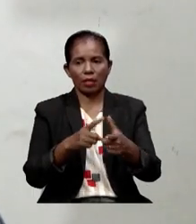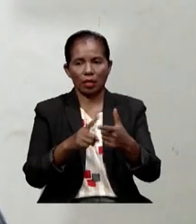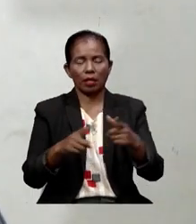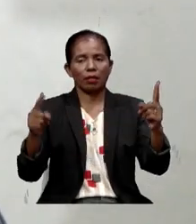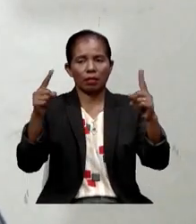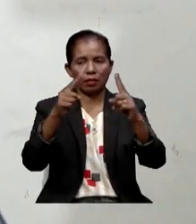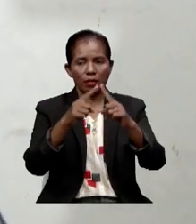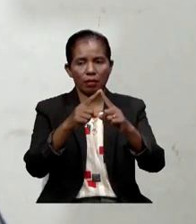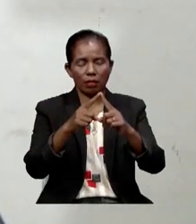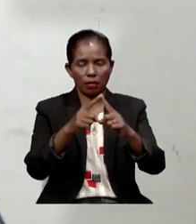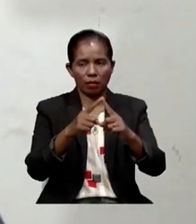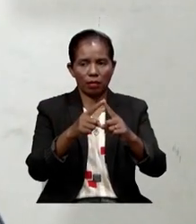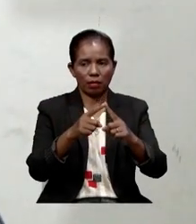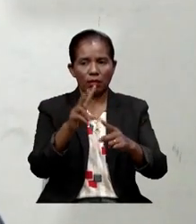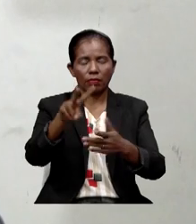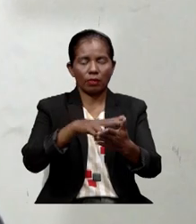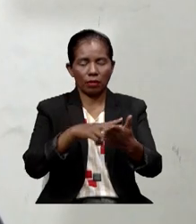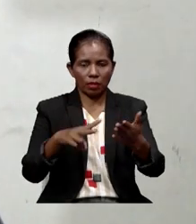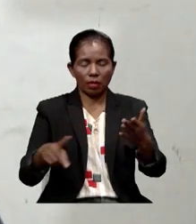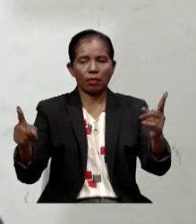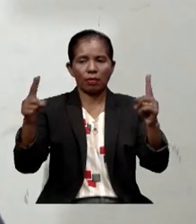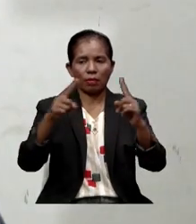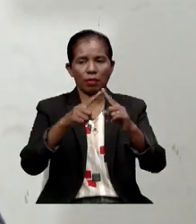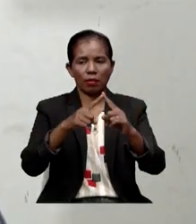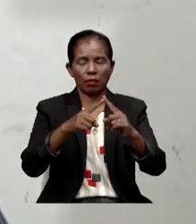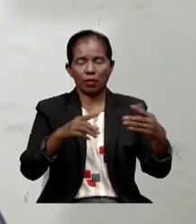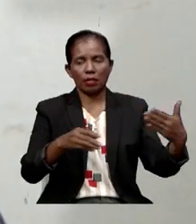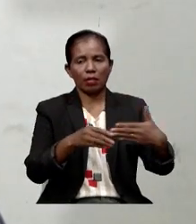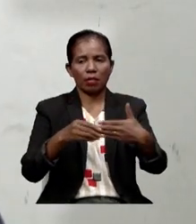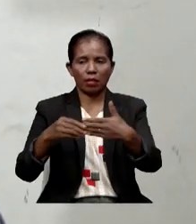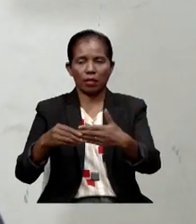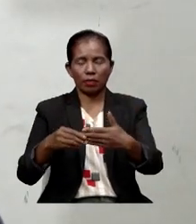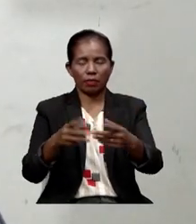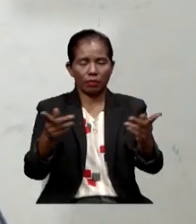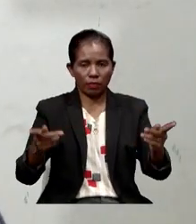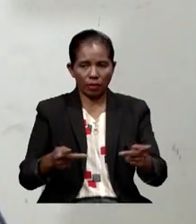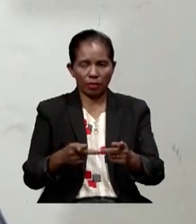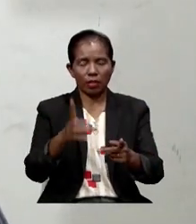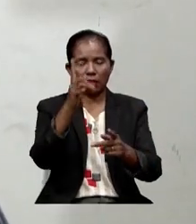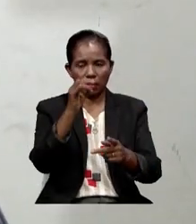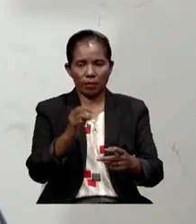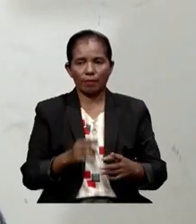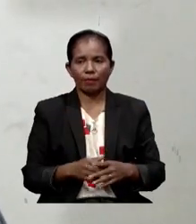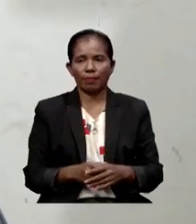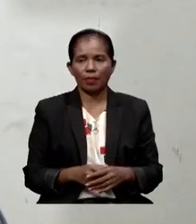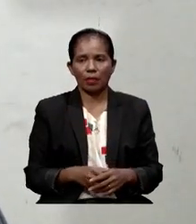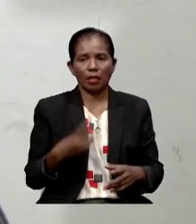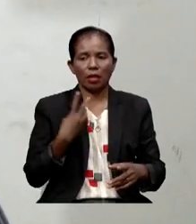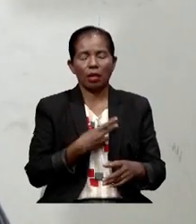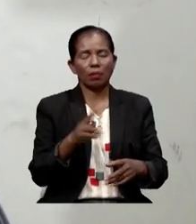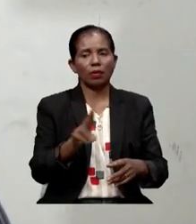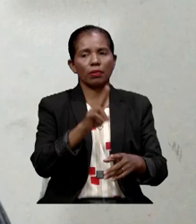iha violação ba ba con ordenamento territorial de liga capital de anta ame executa